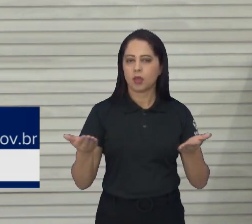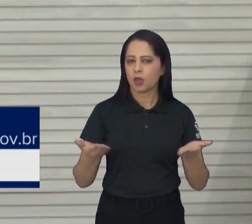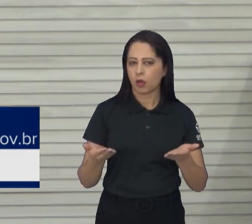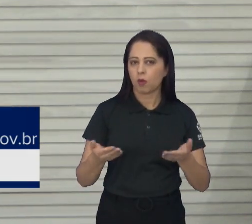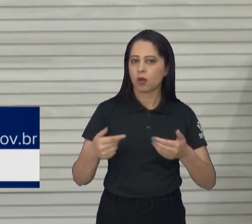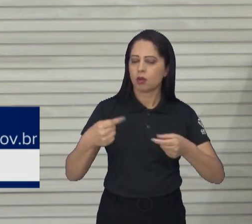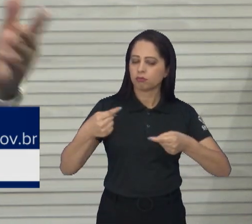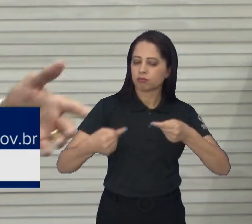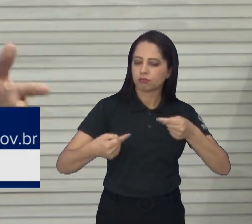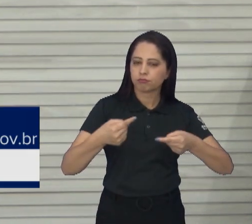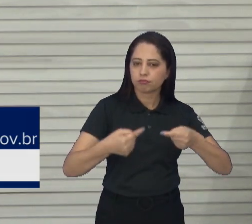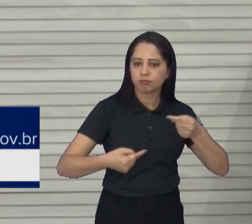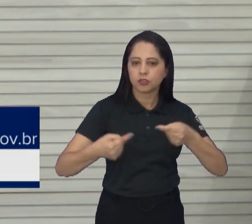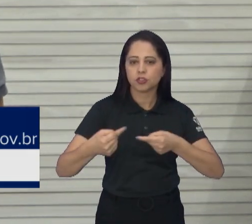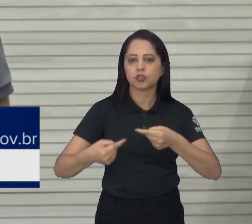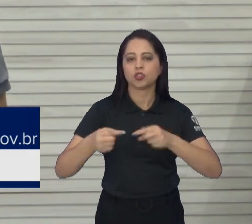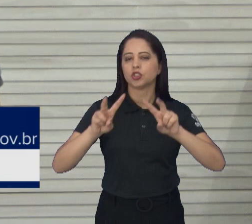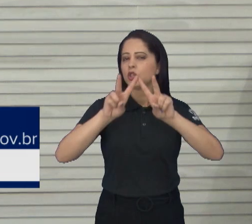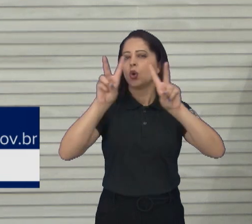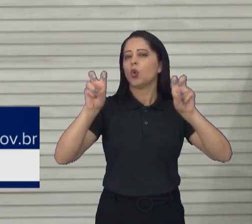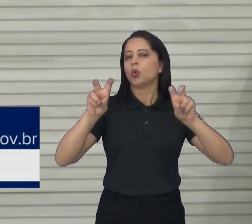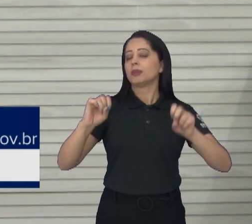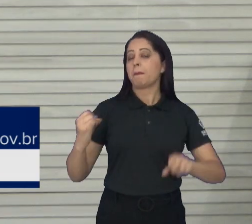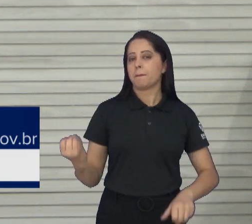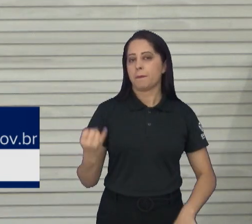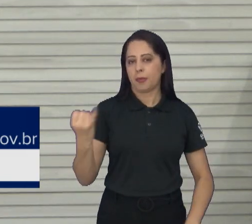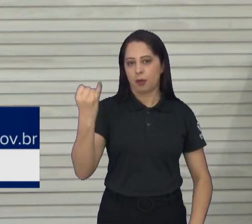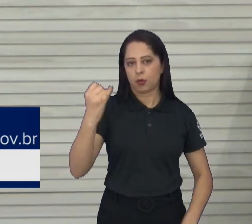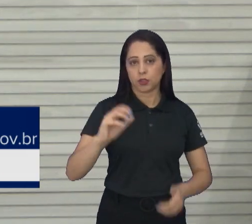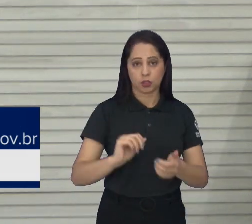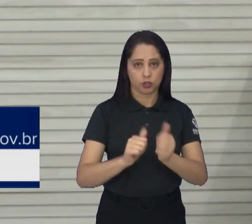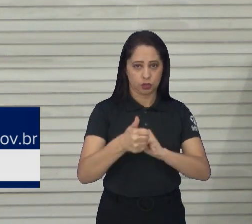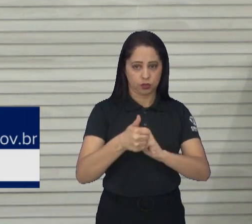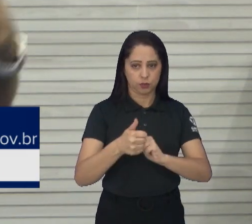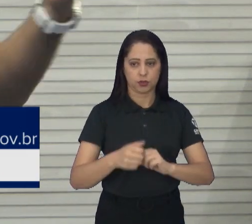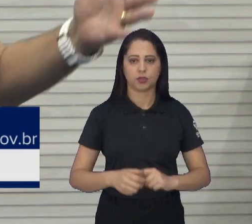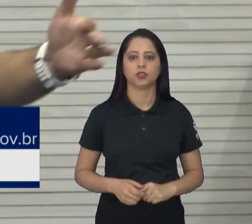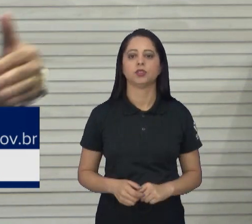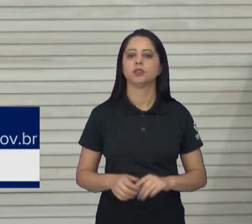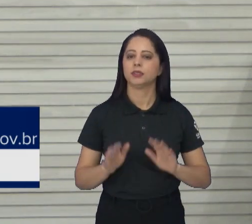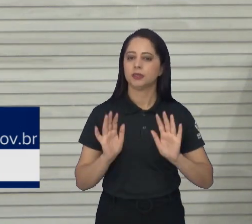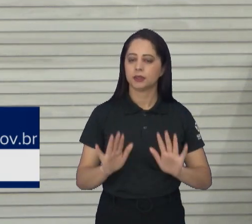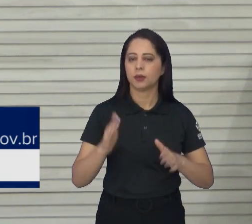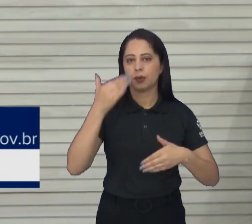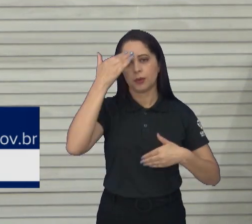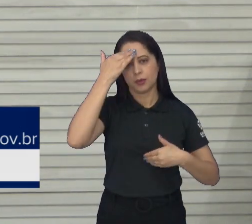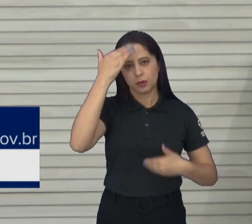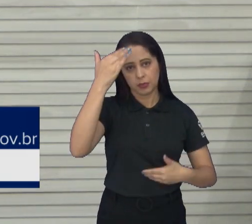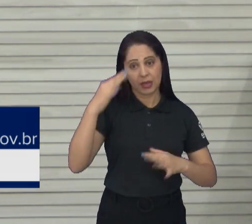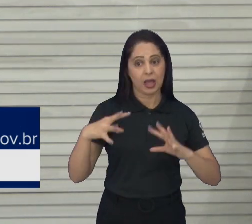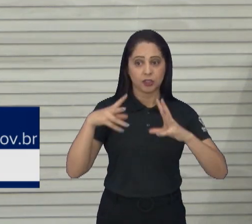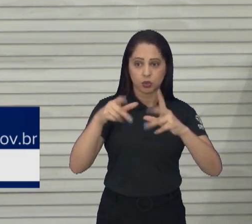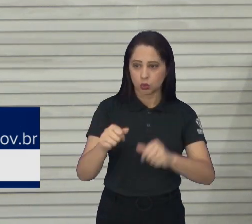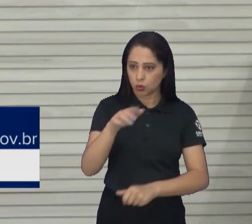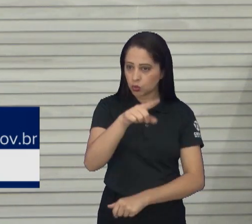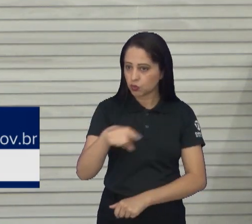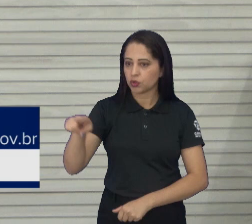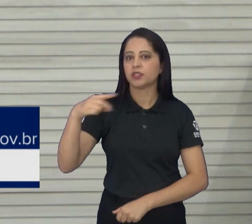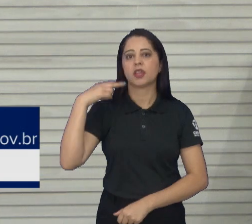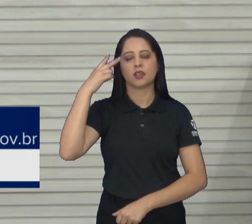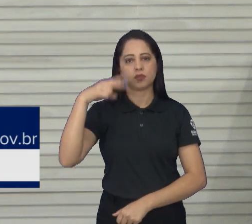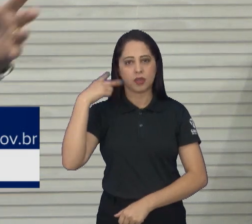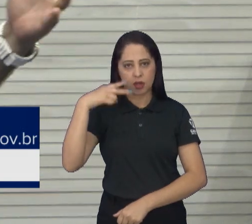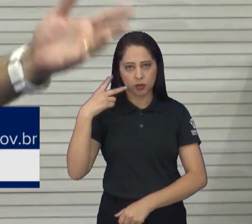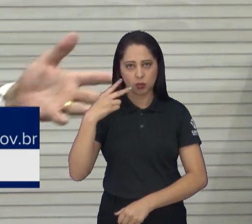discutir questões mais específicas do esporte da nossa cidade. Então, agradecer a todos os vereadores que